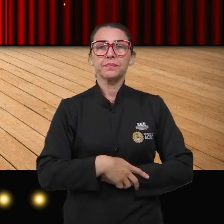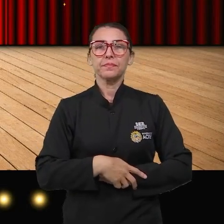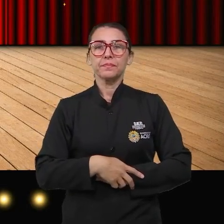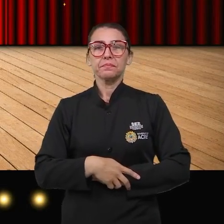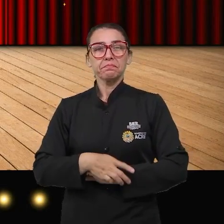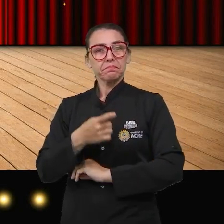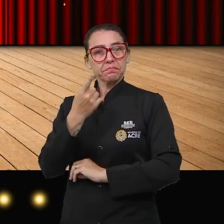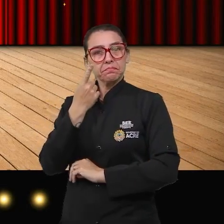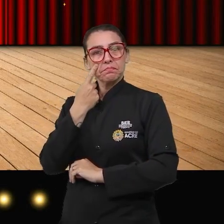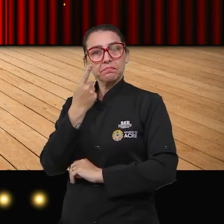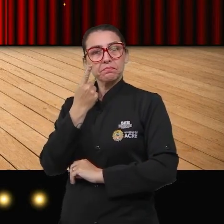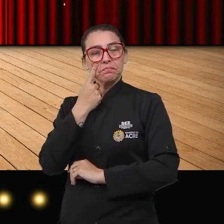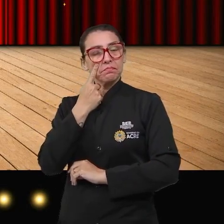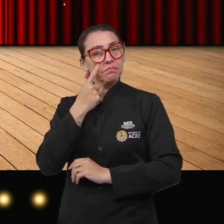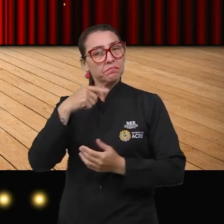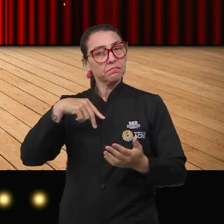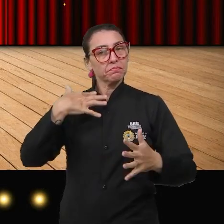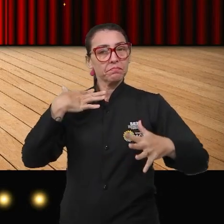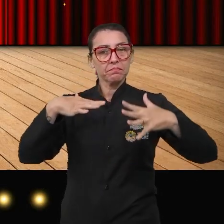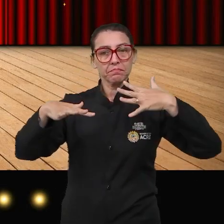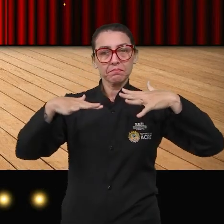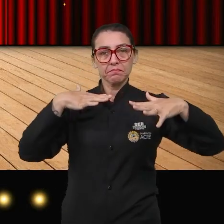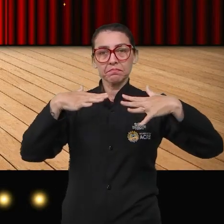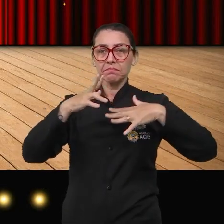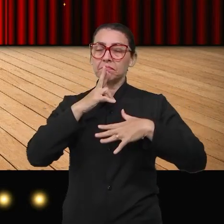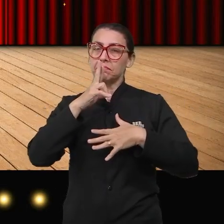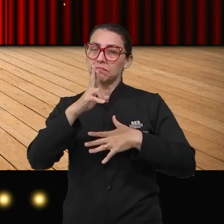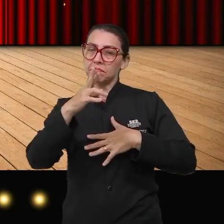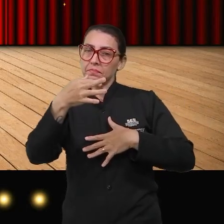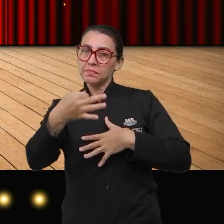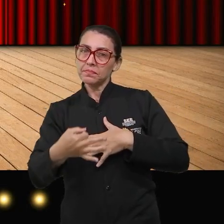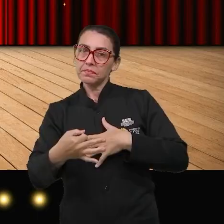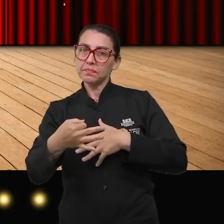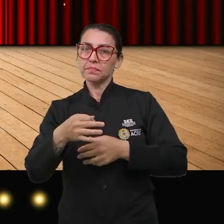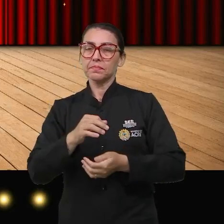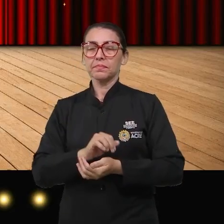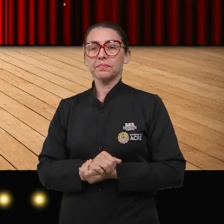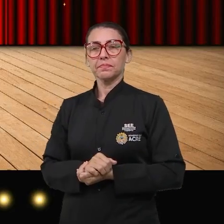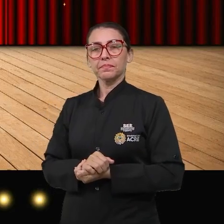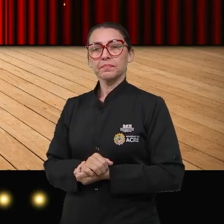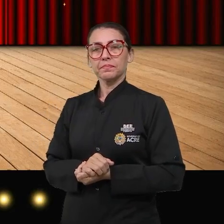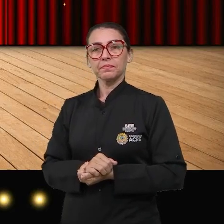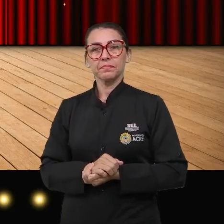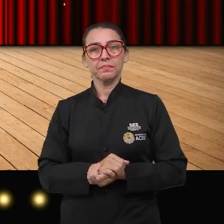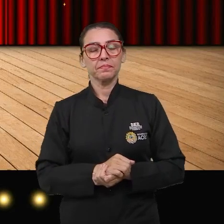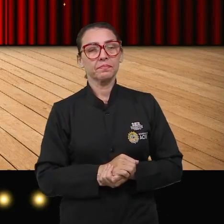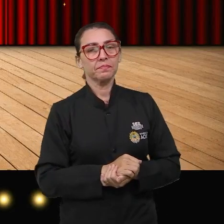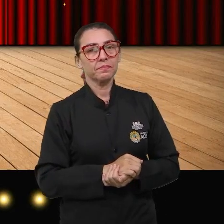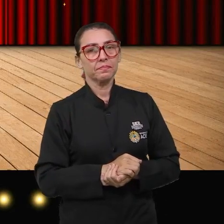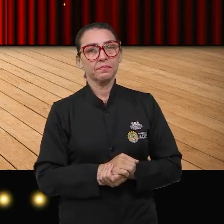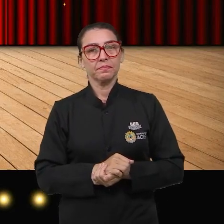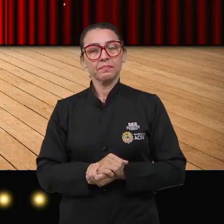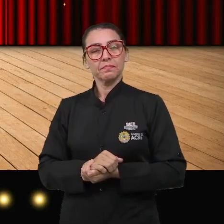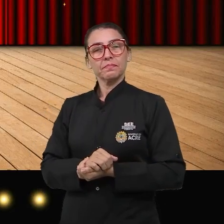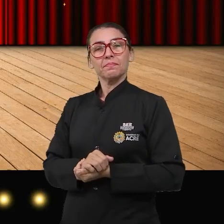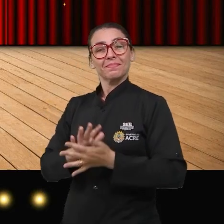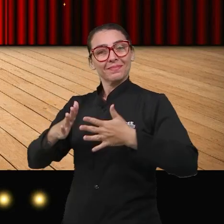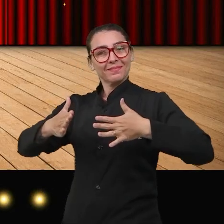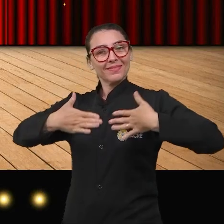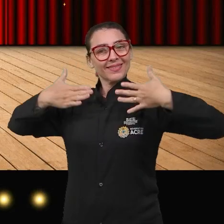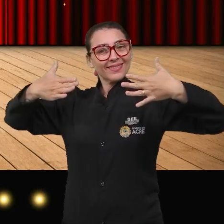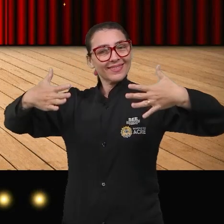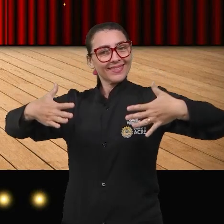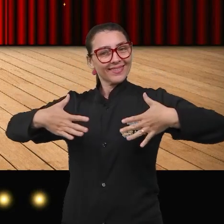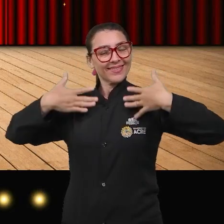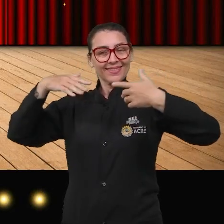Você olhando para esse movimento, a resposta correta é alegria.